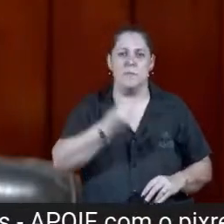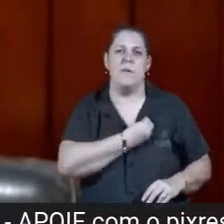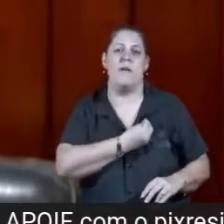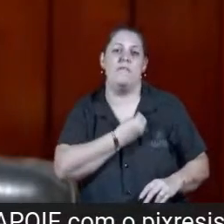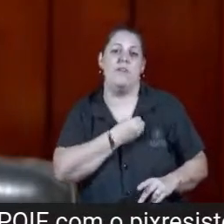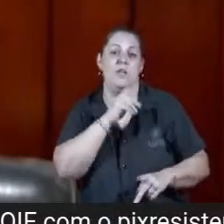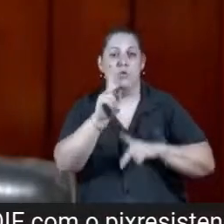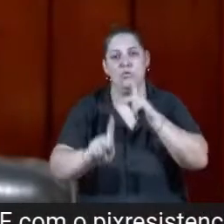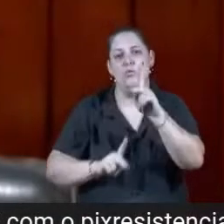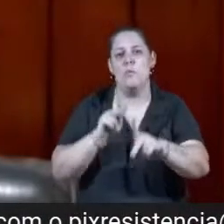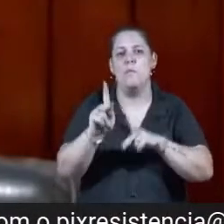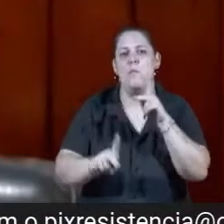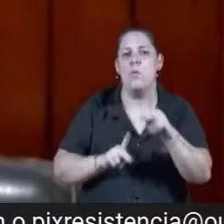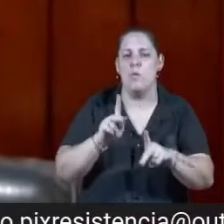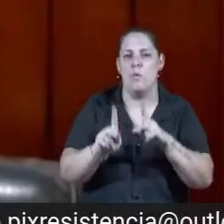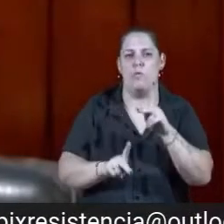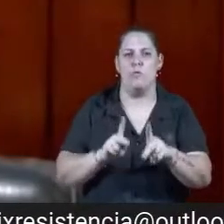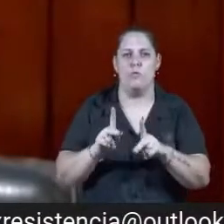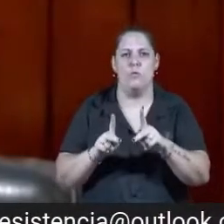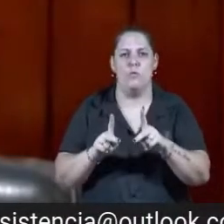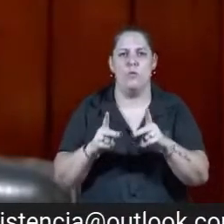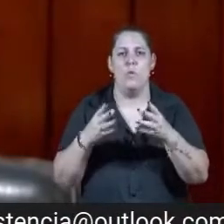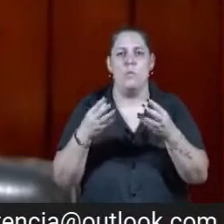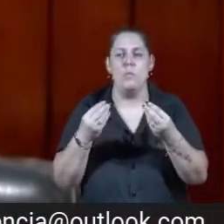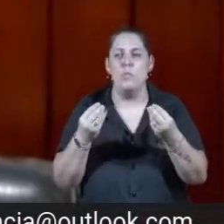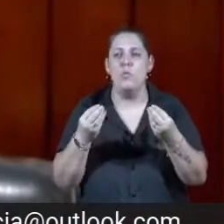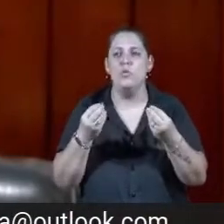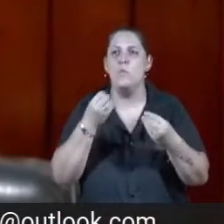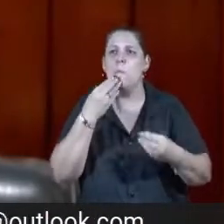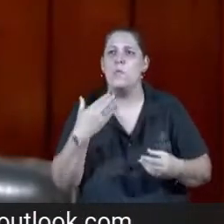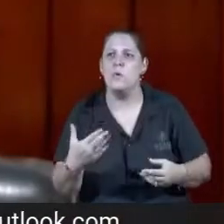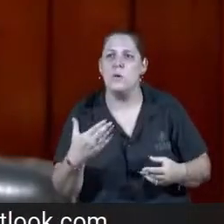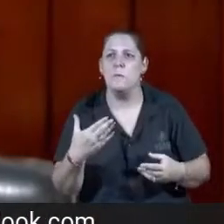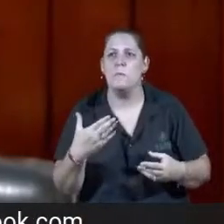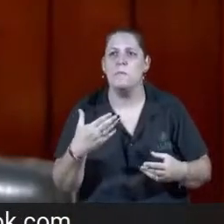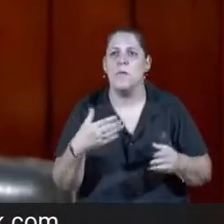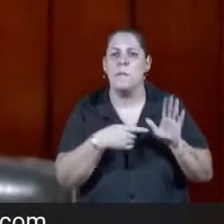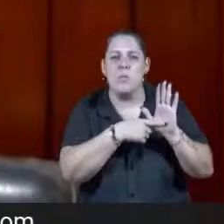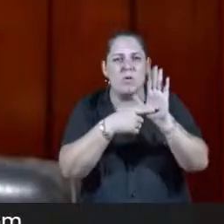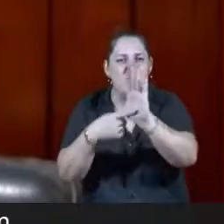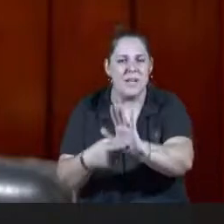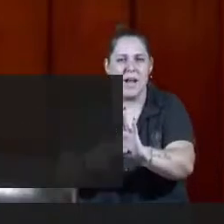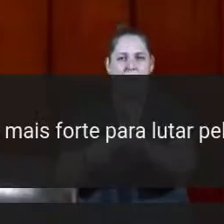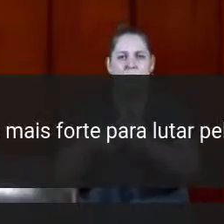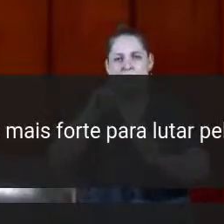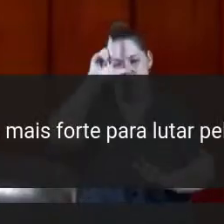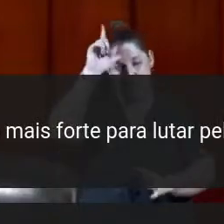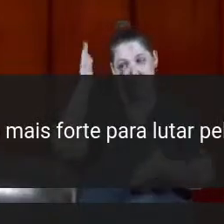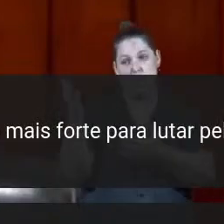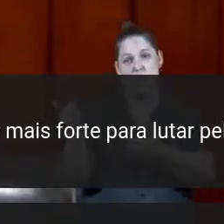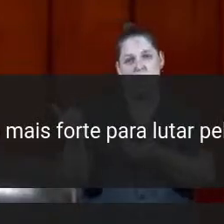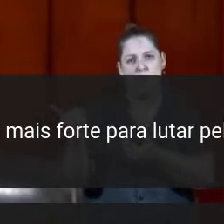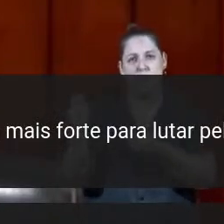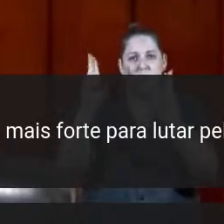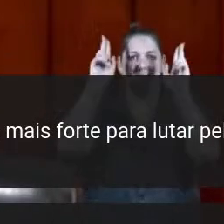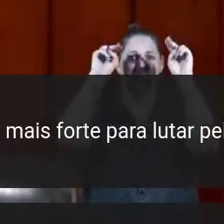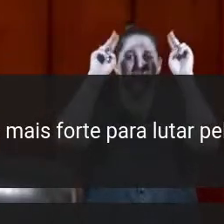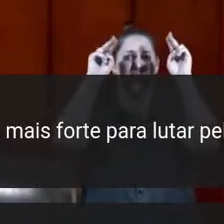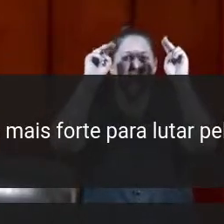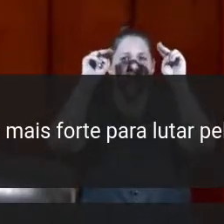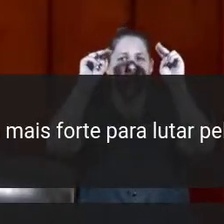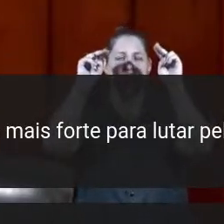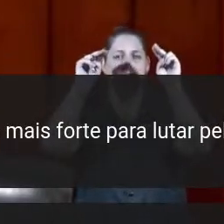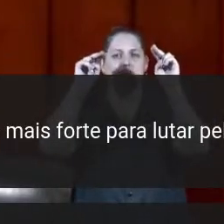povo, muito bem colocado pelo nosso militante da juventude, trazer os temas que interessam a ampla maioria